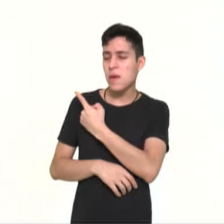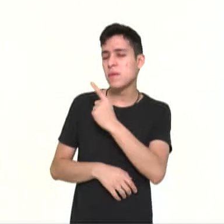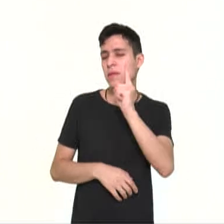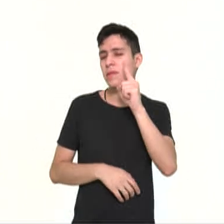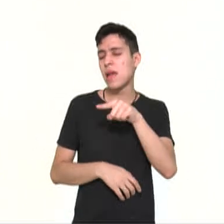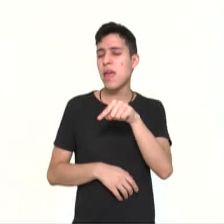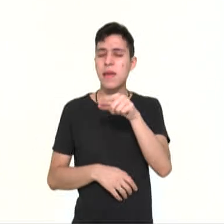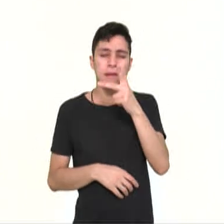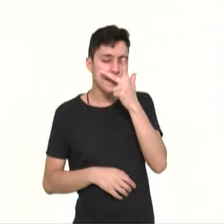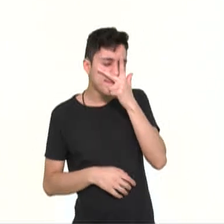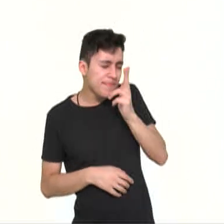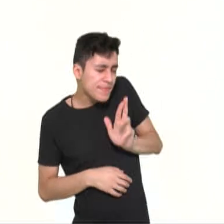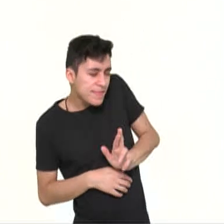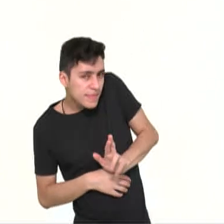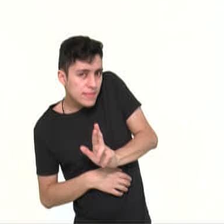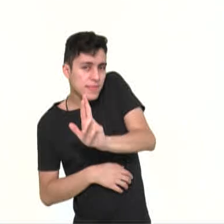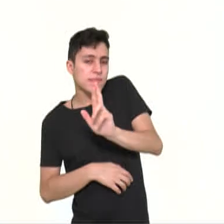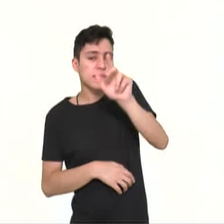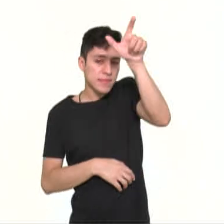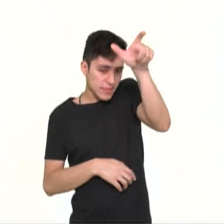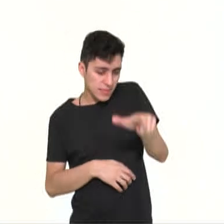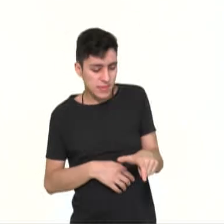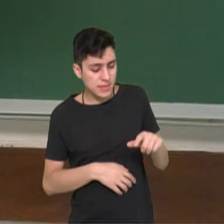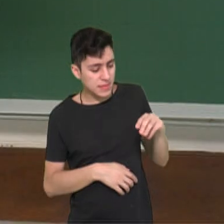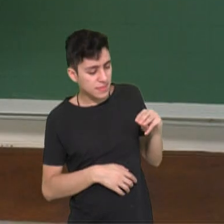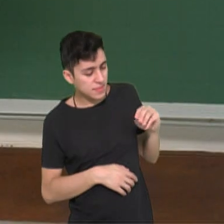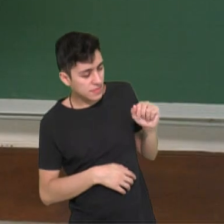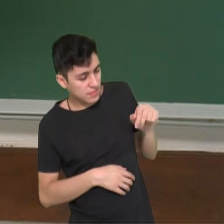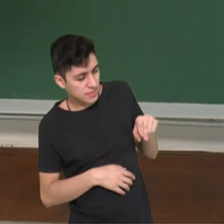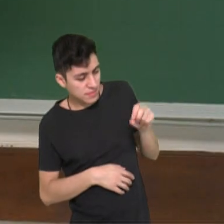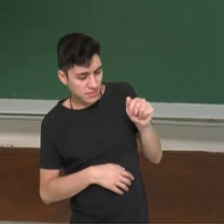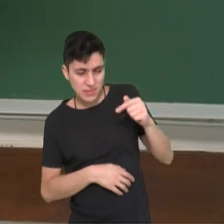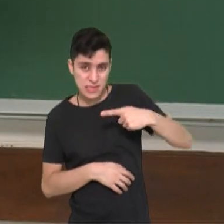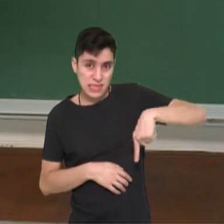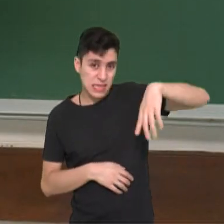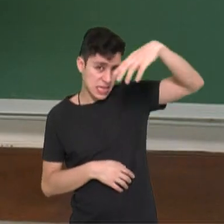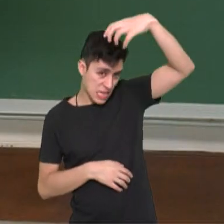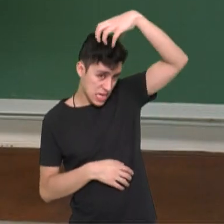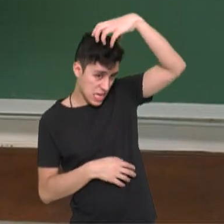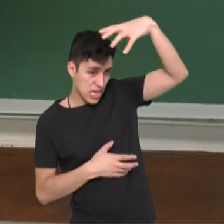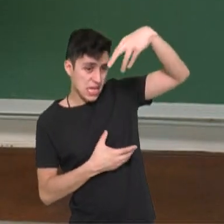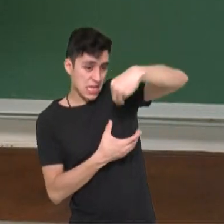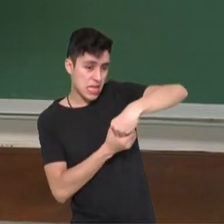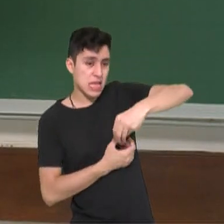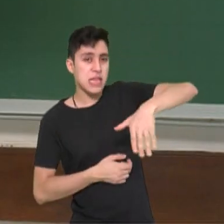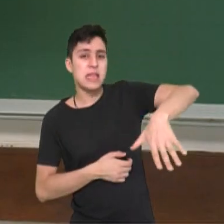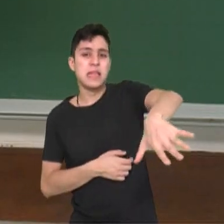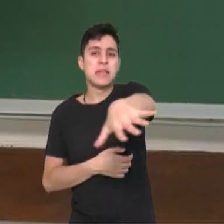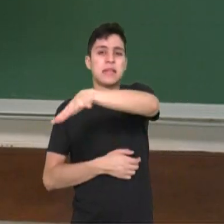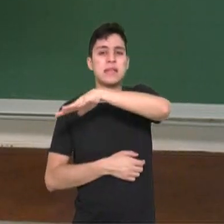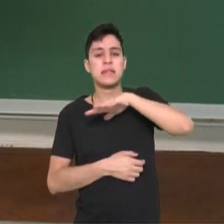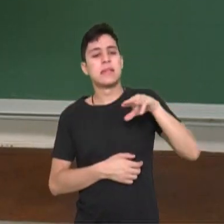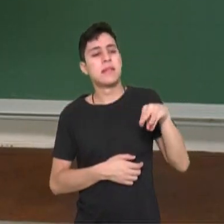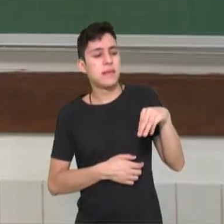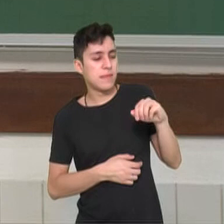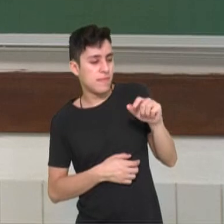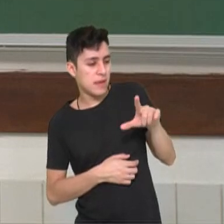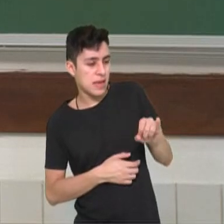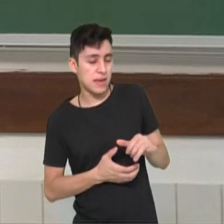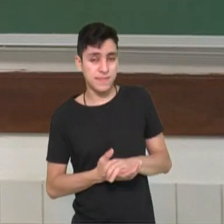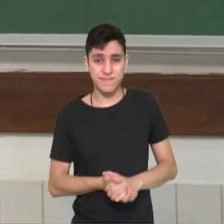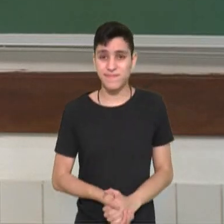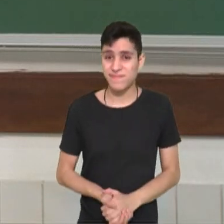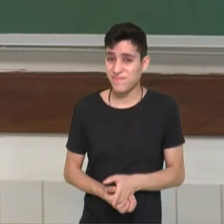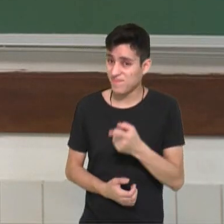uma representação de um Mansa Musa, né, ou seja, de um rei do Império de Mali. Bom, chegamos no nosso